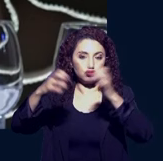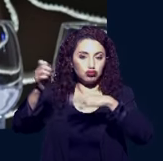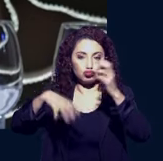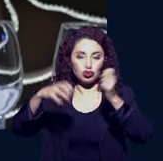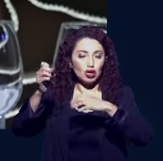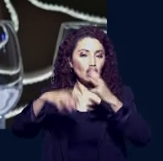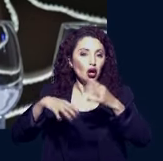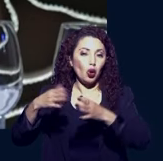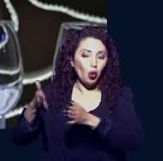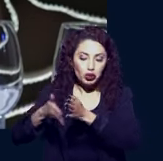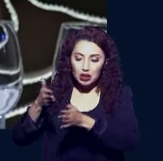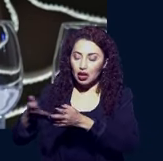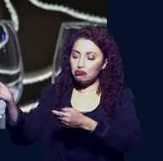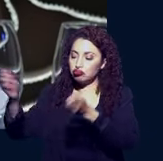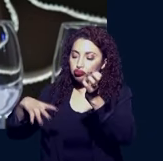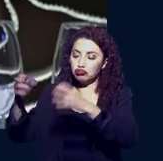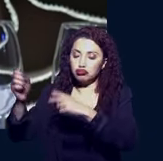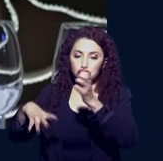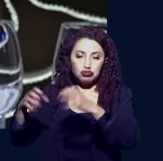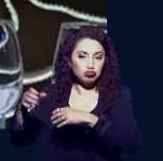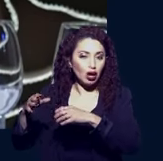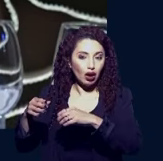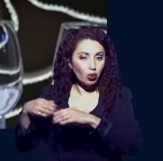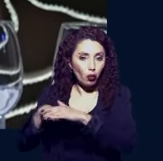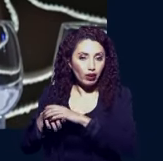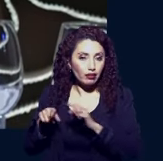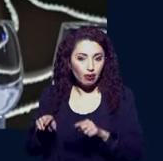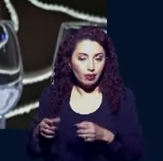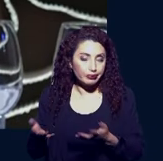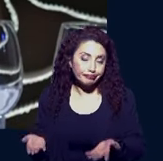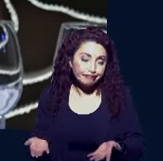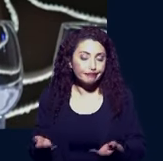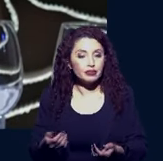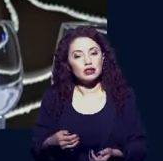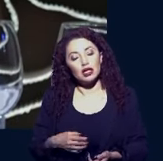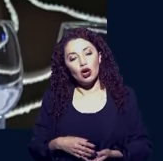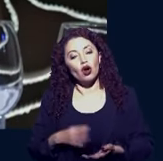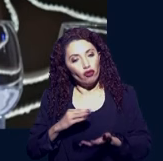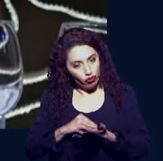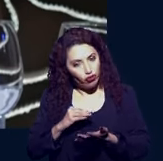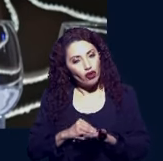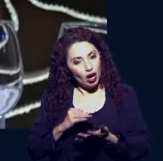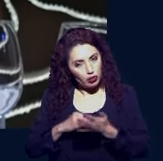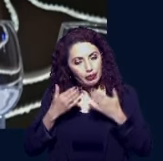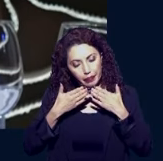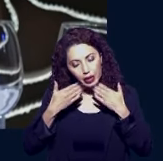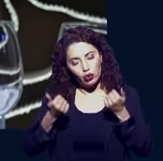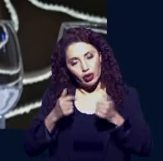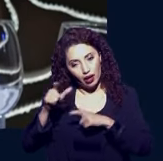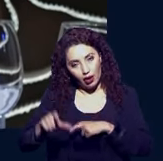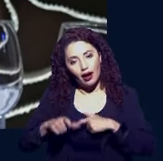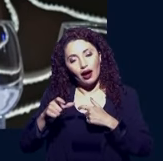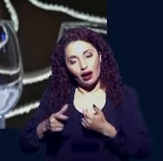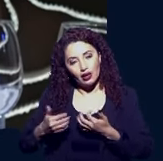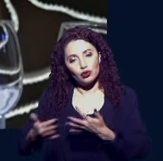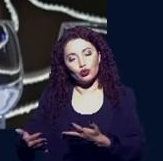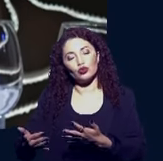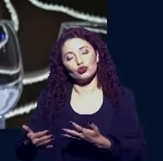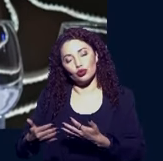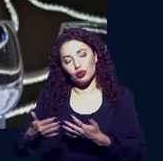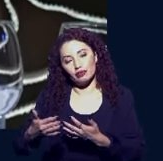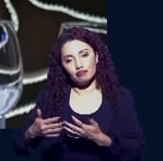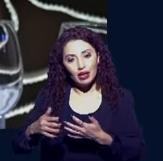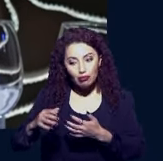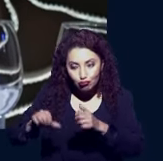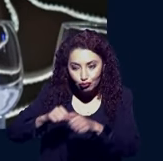trem enfim eu acho que tem muita coisa ainda paraa agricultura brasileira ficar cada vez melhor agora eu não tenho dúvida